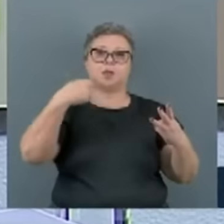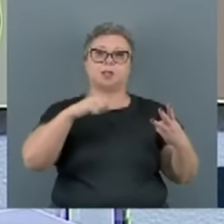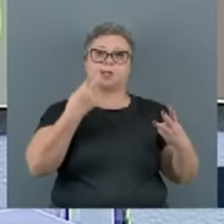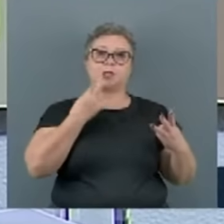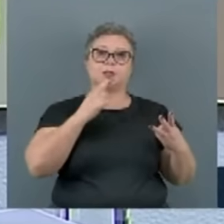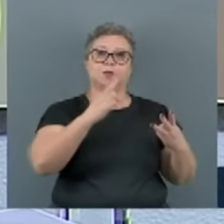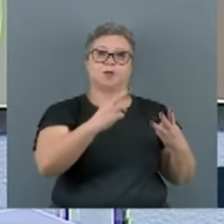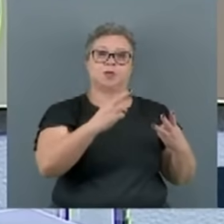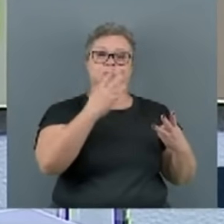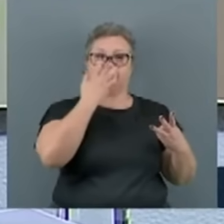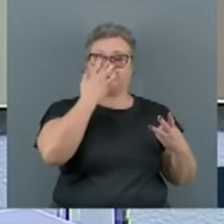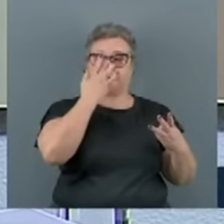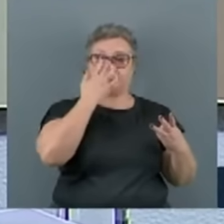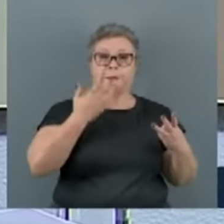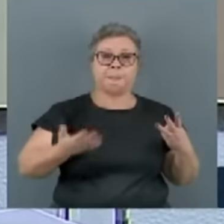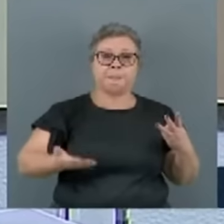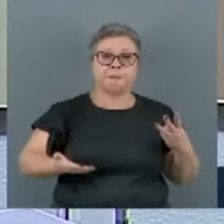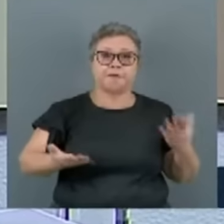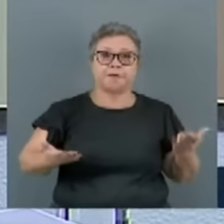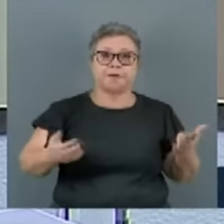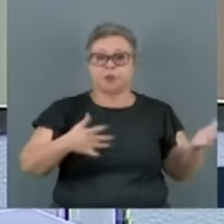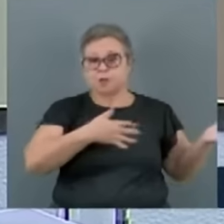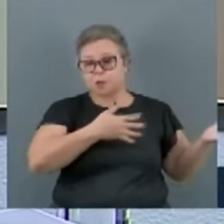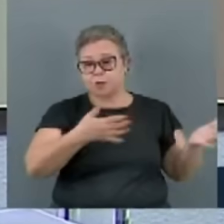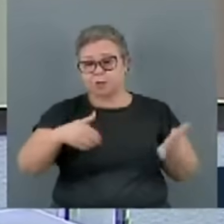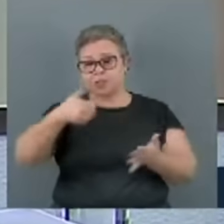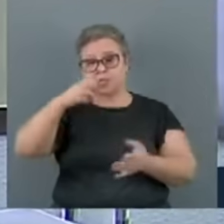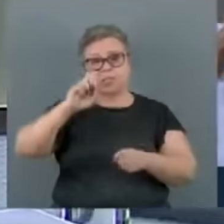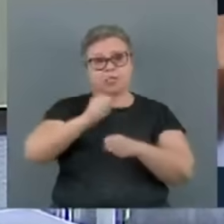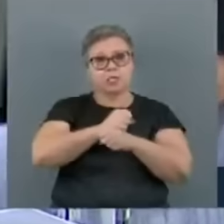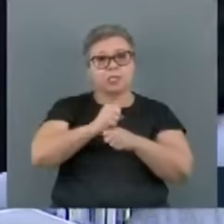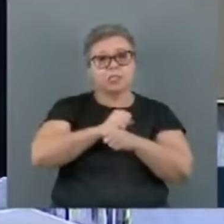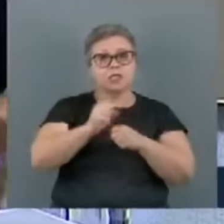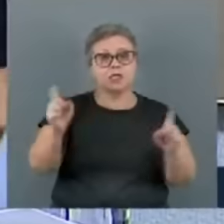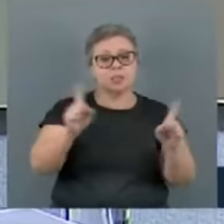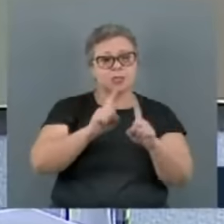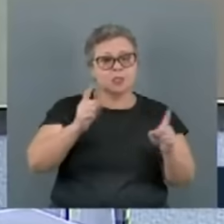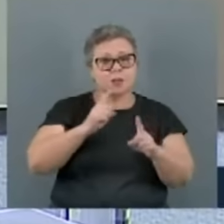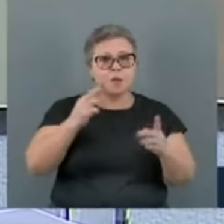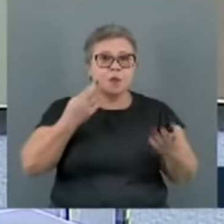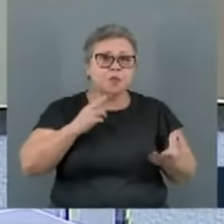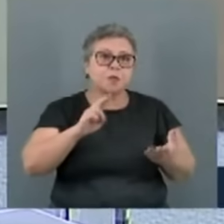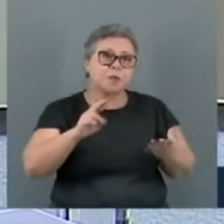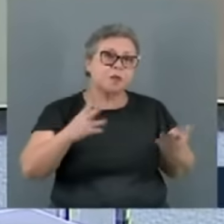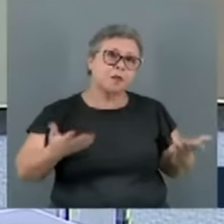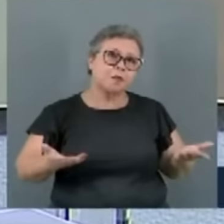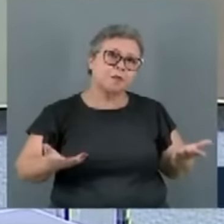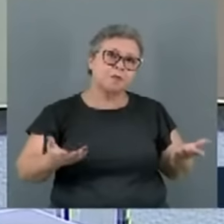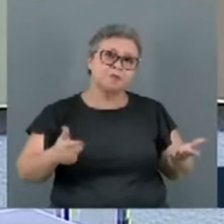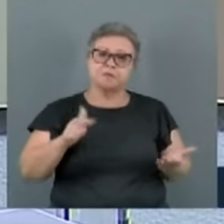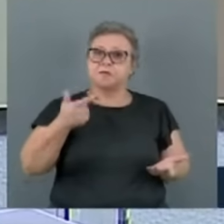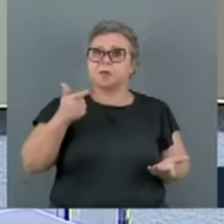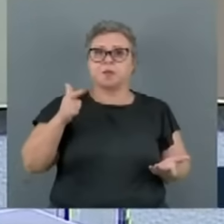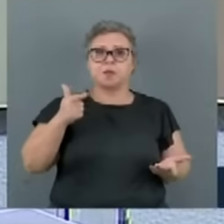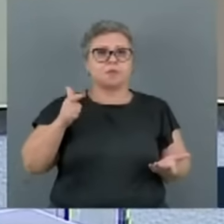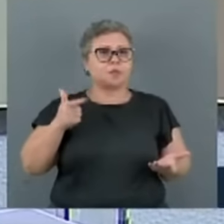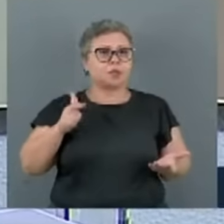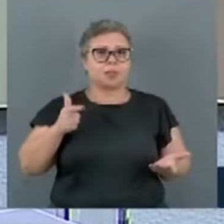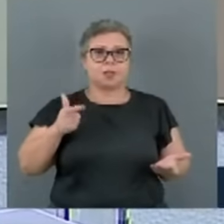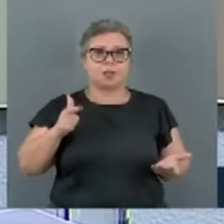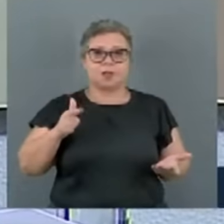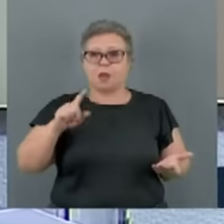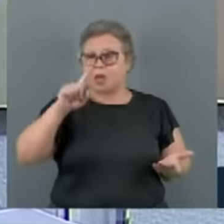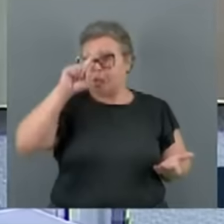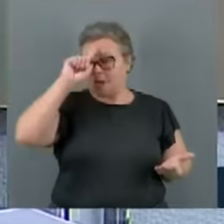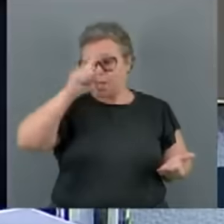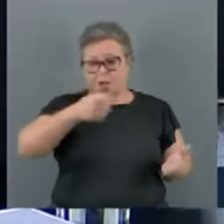respondidas. E durante esses 15 anos, se não responderam, eu não tinha sequer